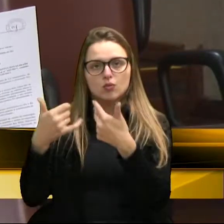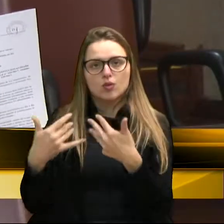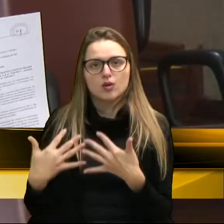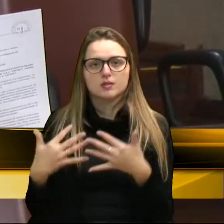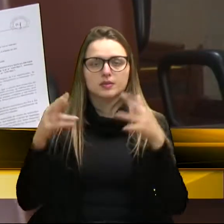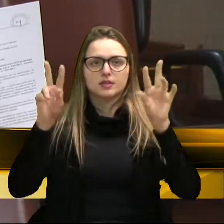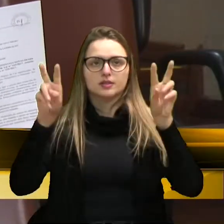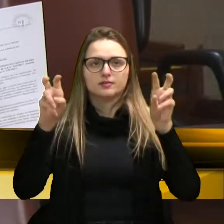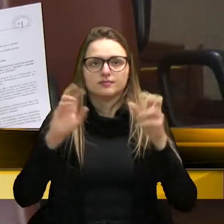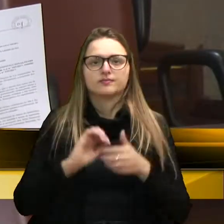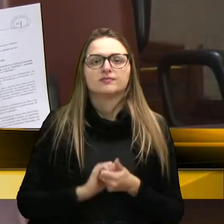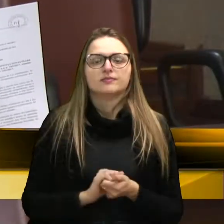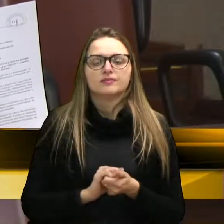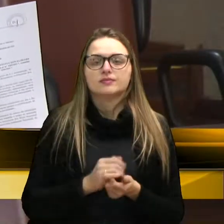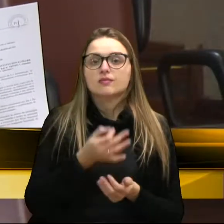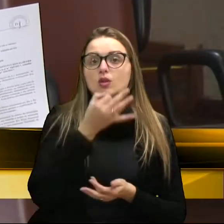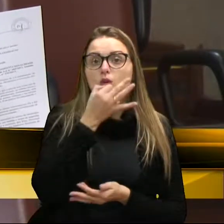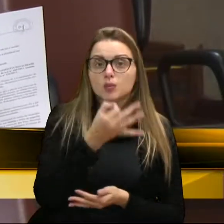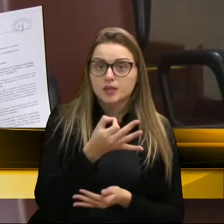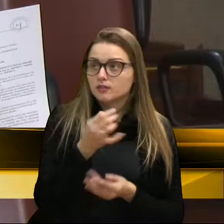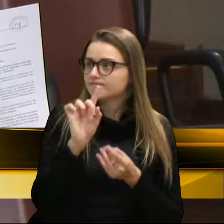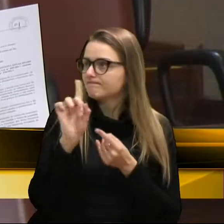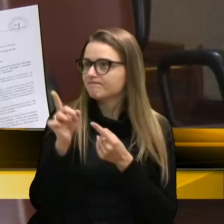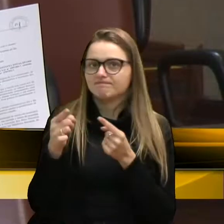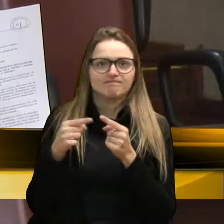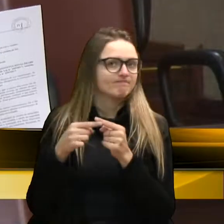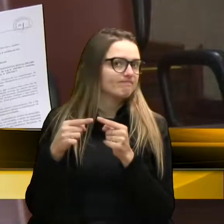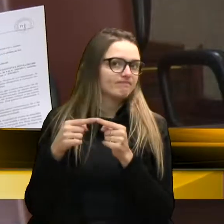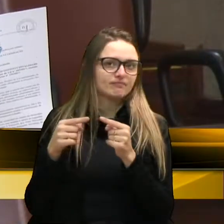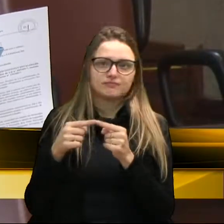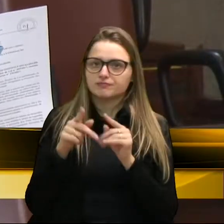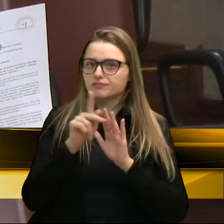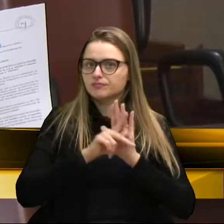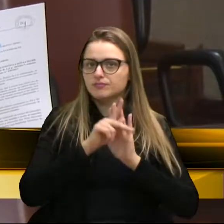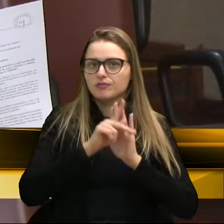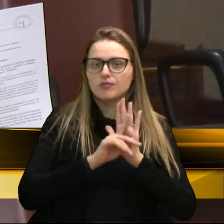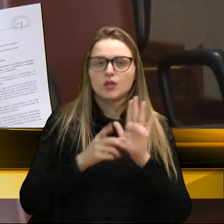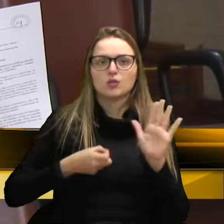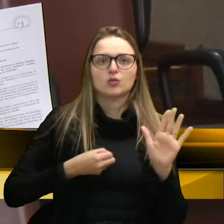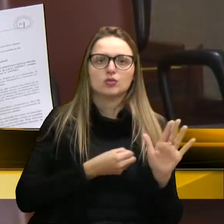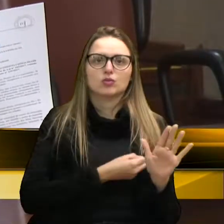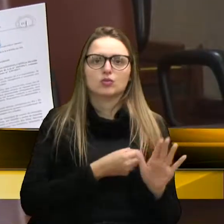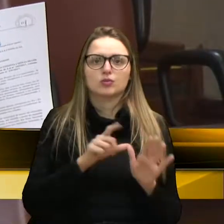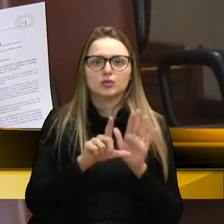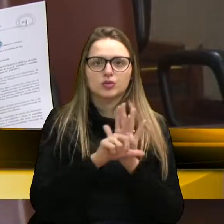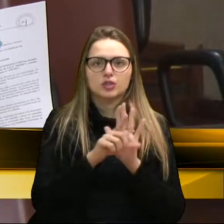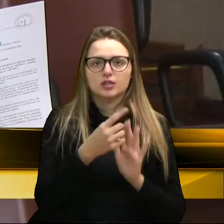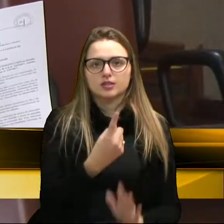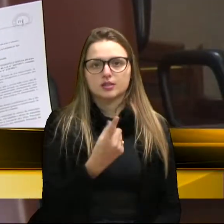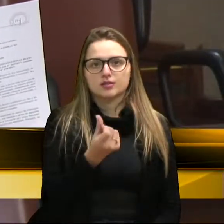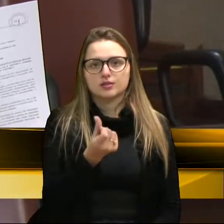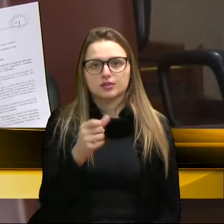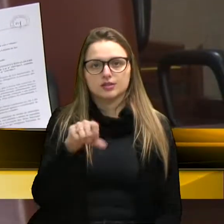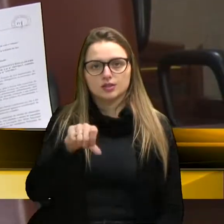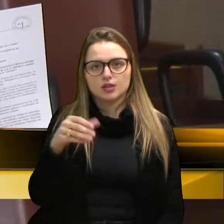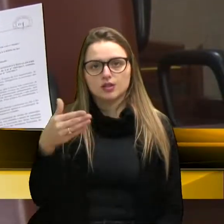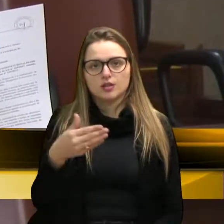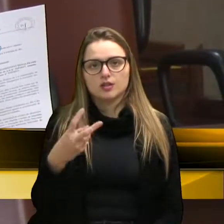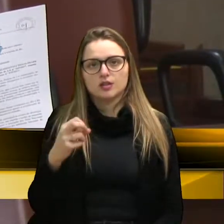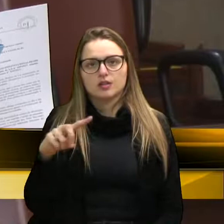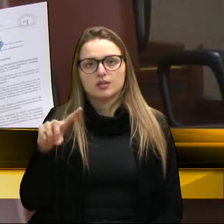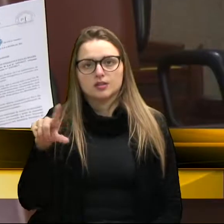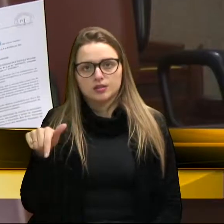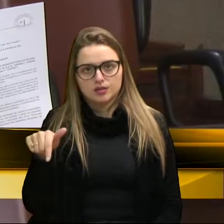abre aspas, opinamos pela inviabilidade do projeto, número de lei, número 169 de